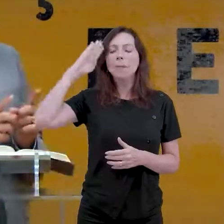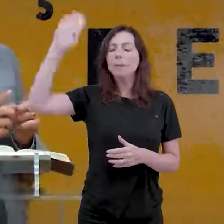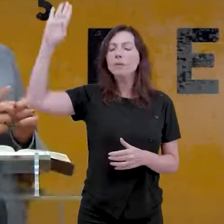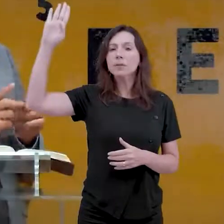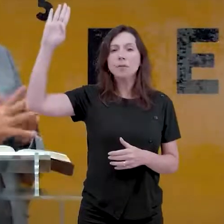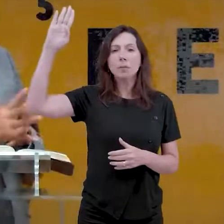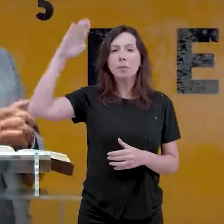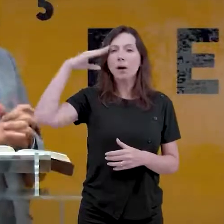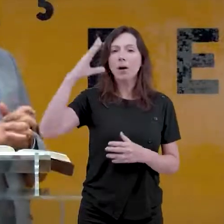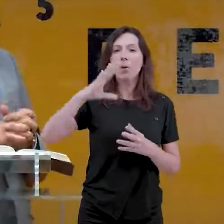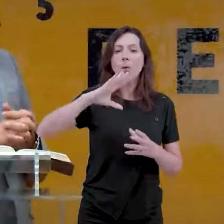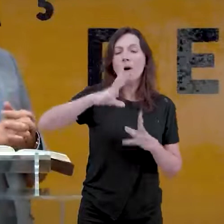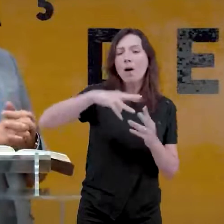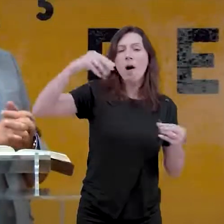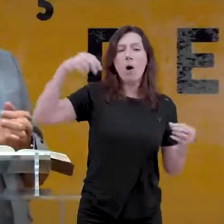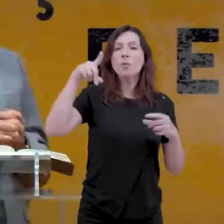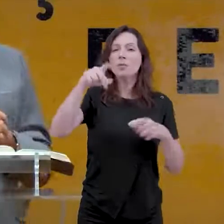necessidade da sua alma.